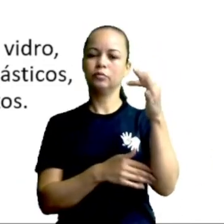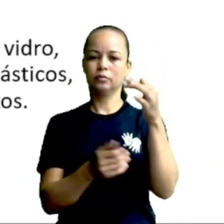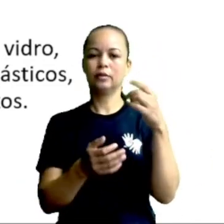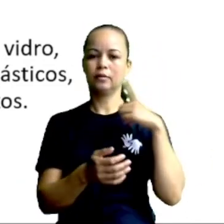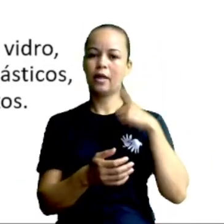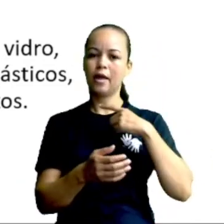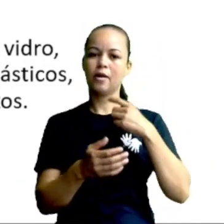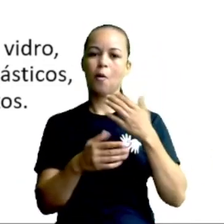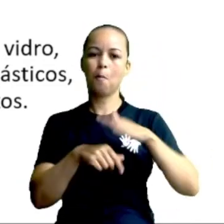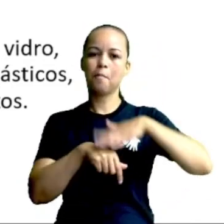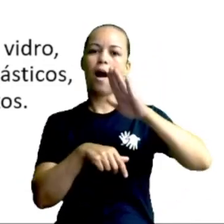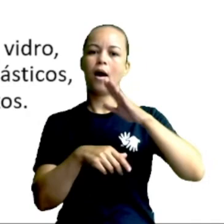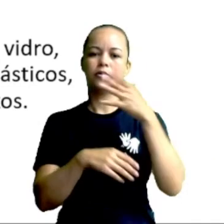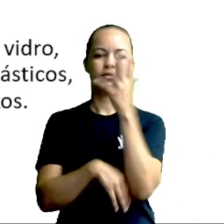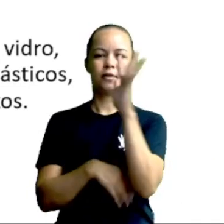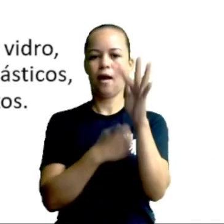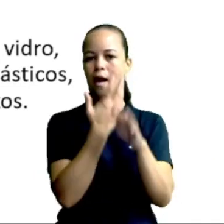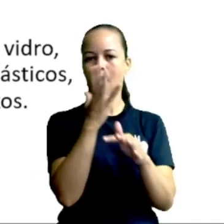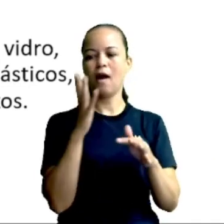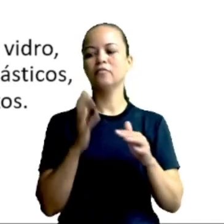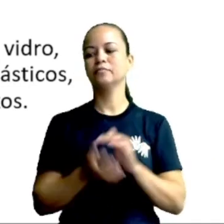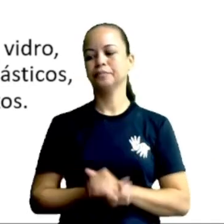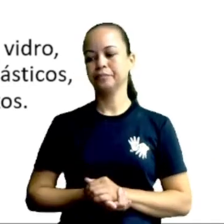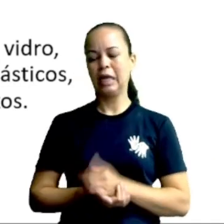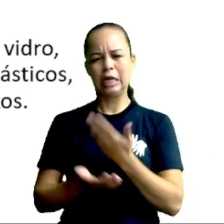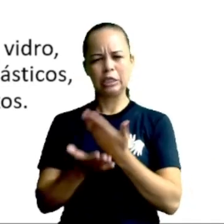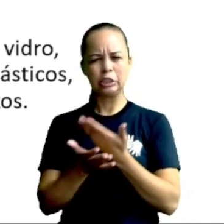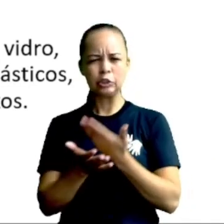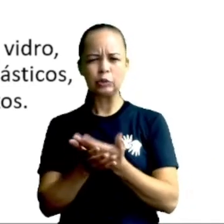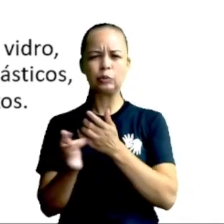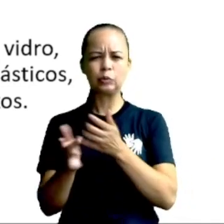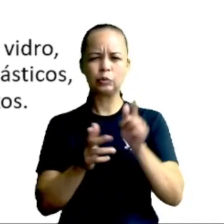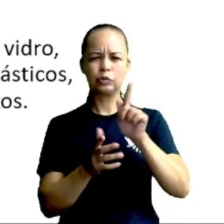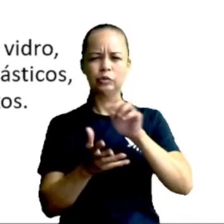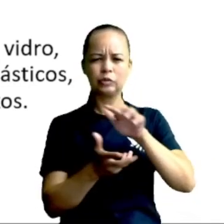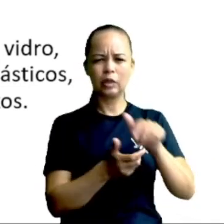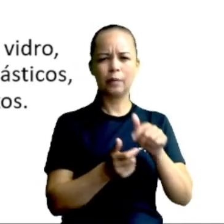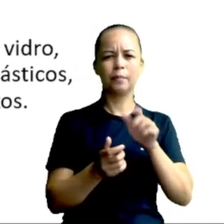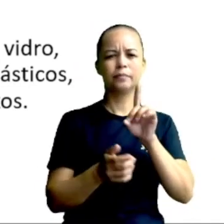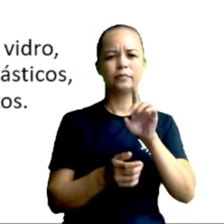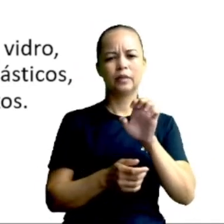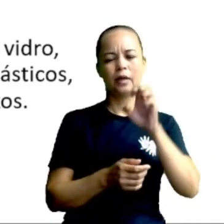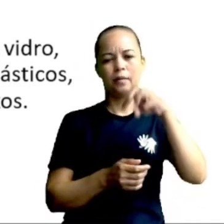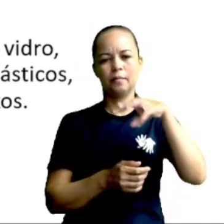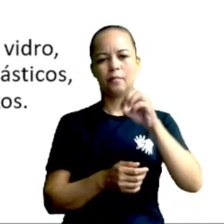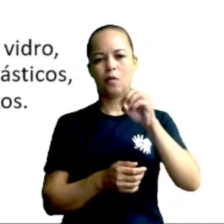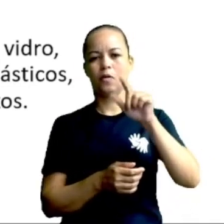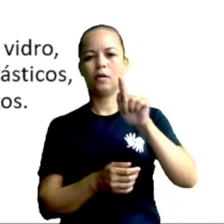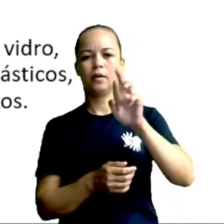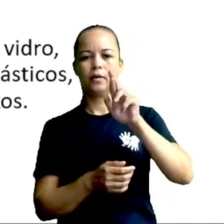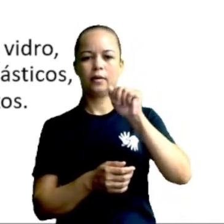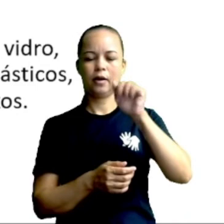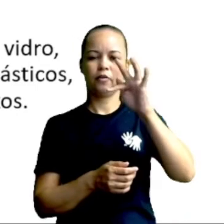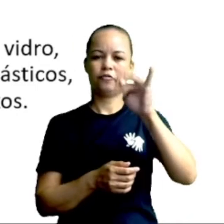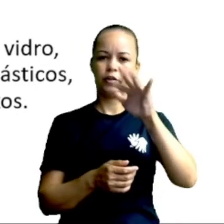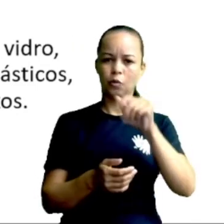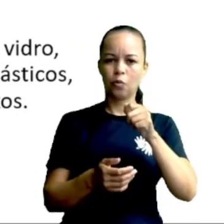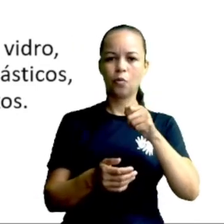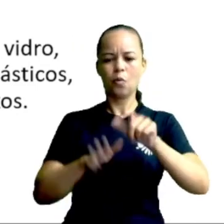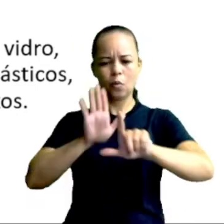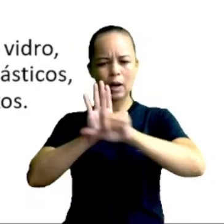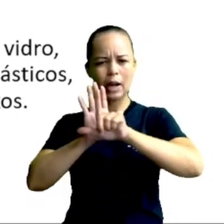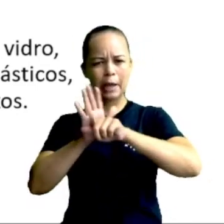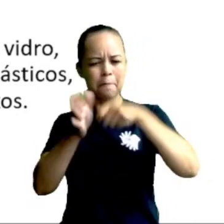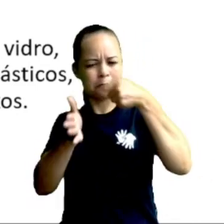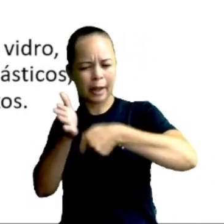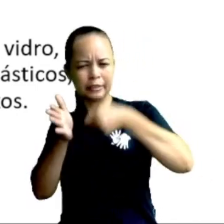gente? Estudos demográficos, a educação ambiental, leis mais severas para punir aquelas